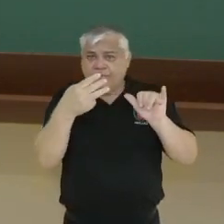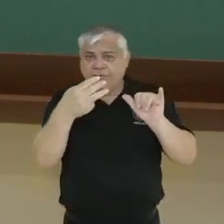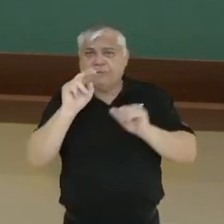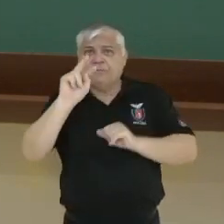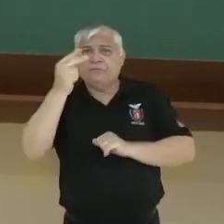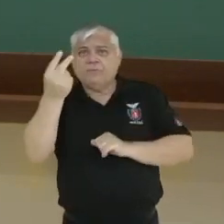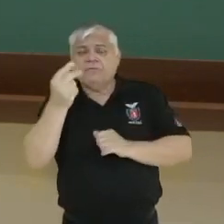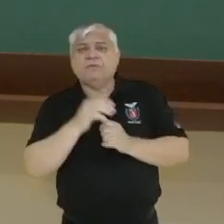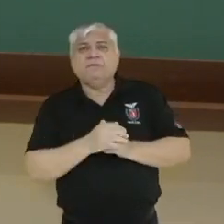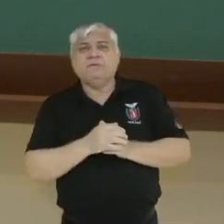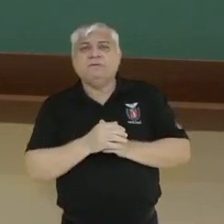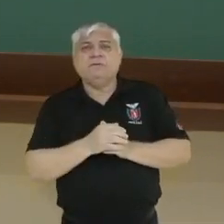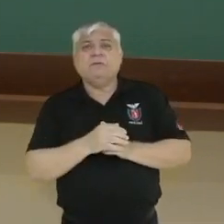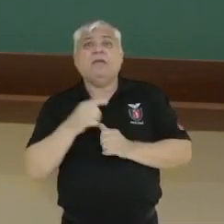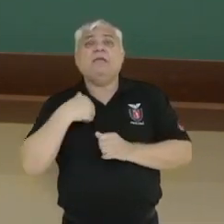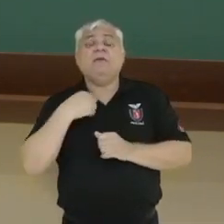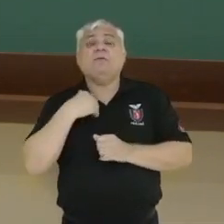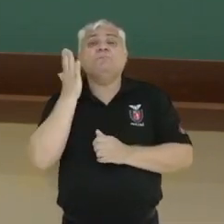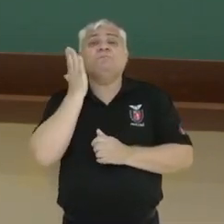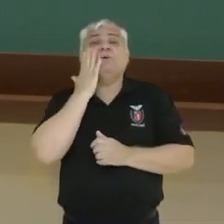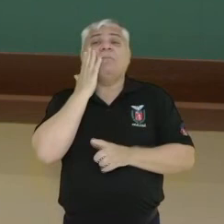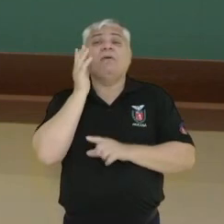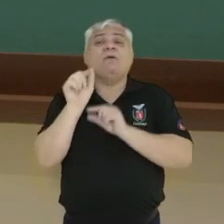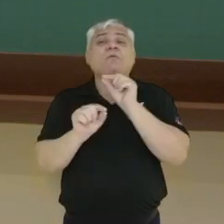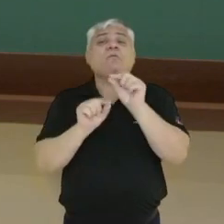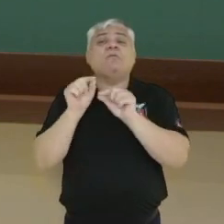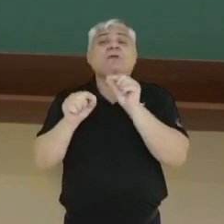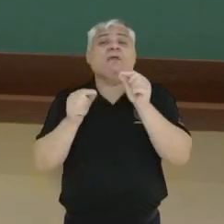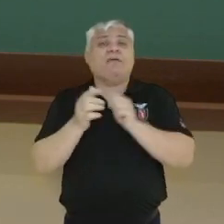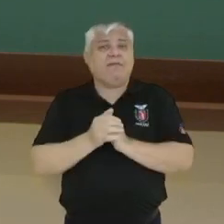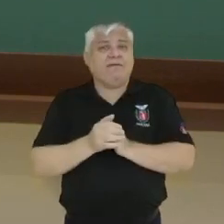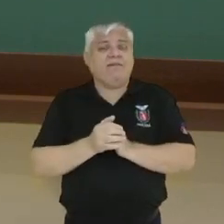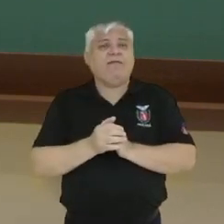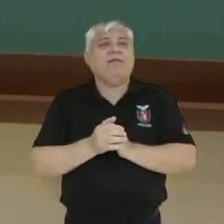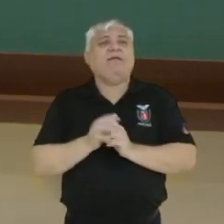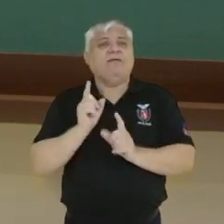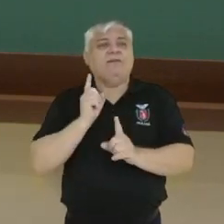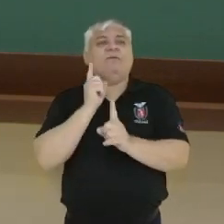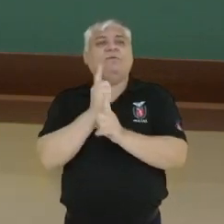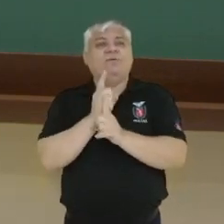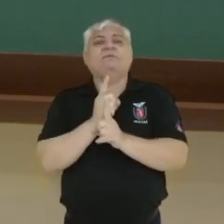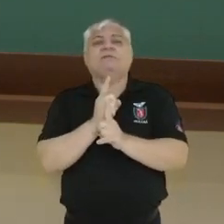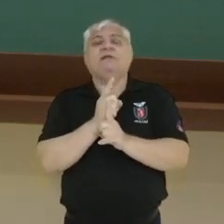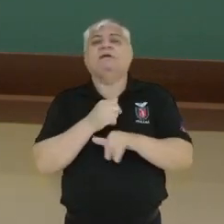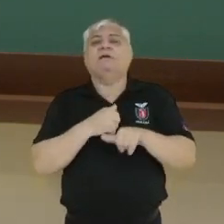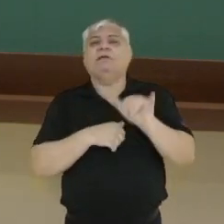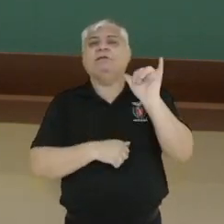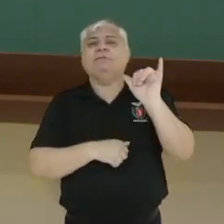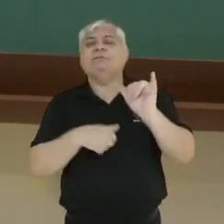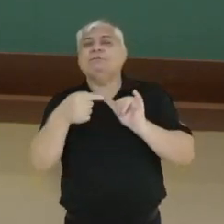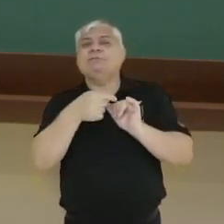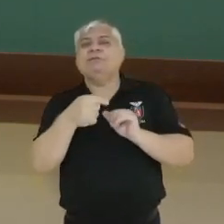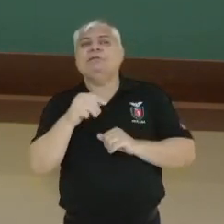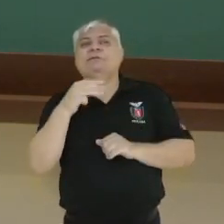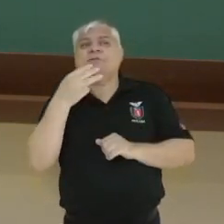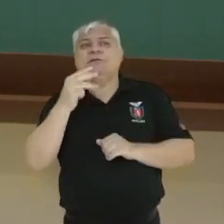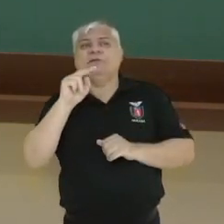um ponto que eu quero saber, que é a abscissa. Consequentemente, eu vou conseguir saber a ordenada.